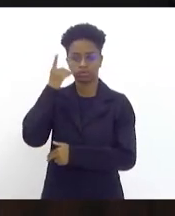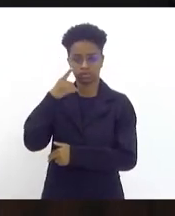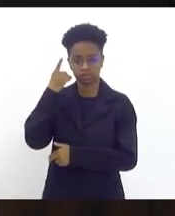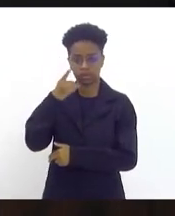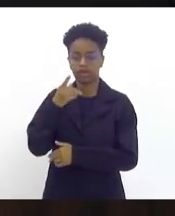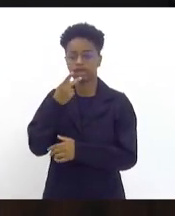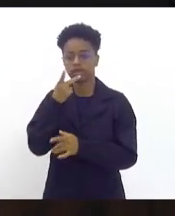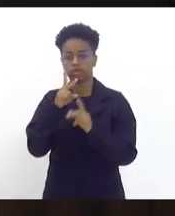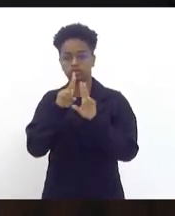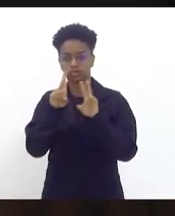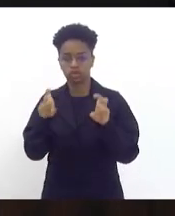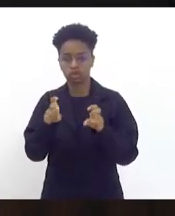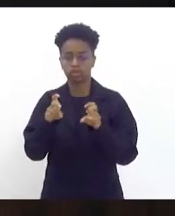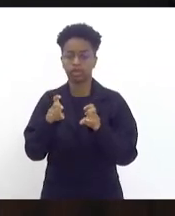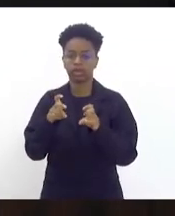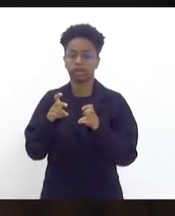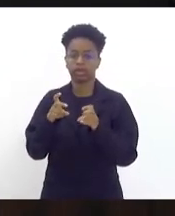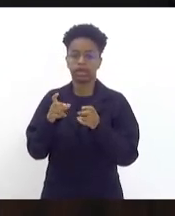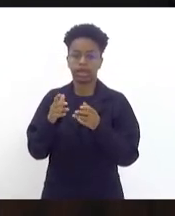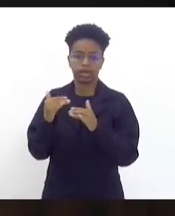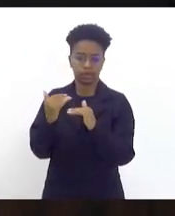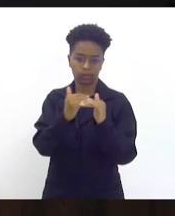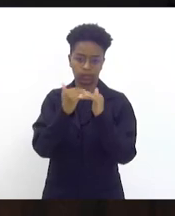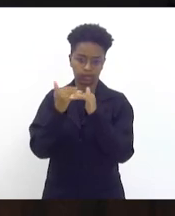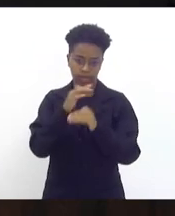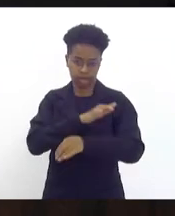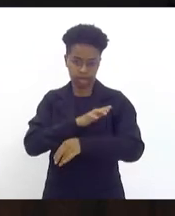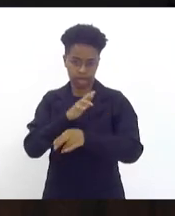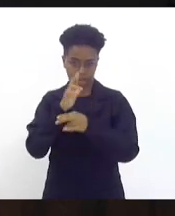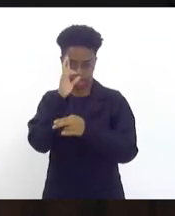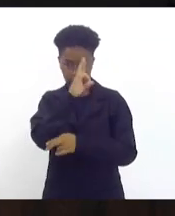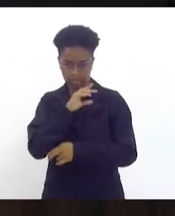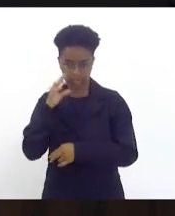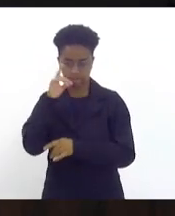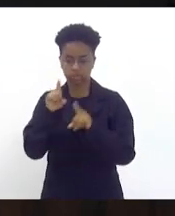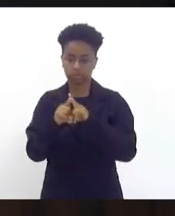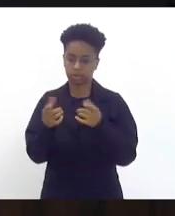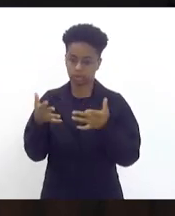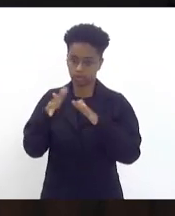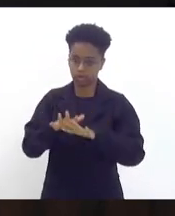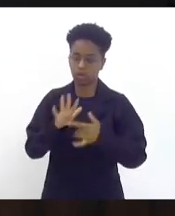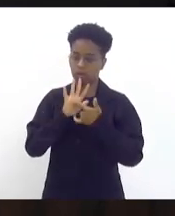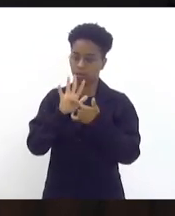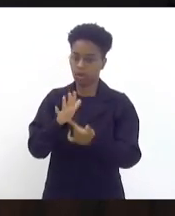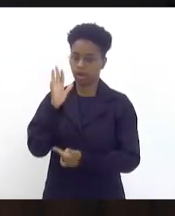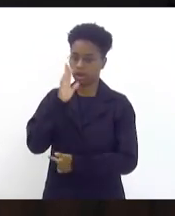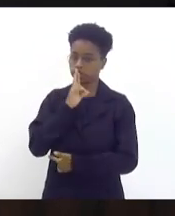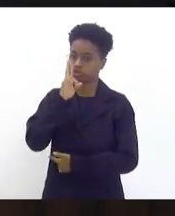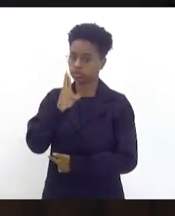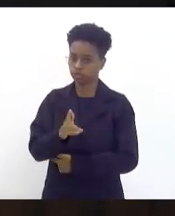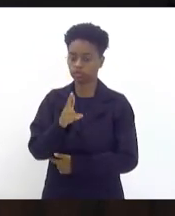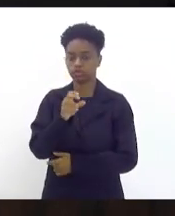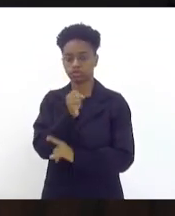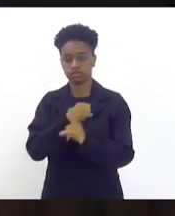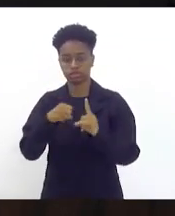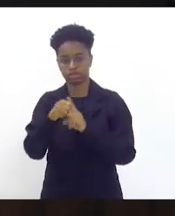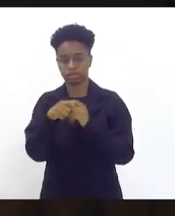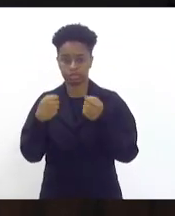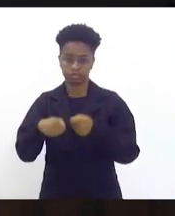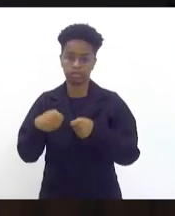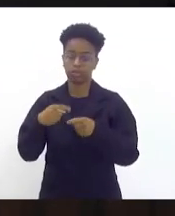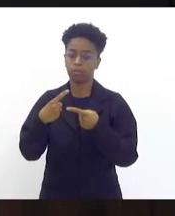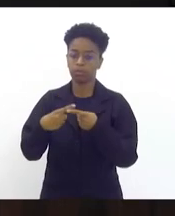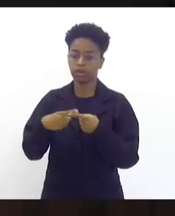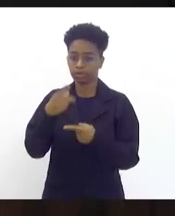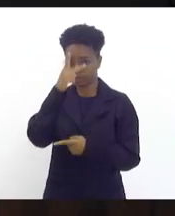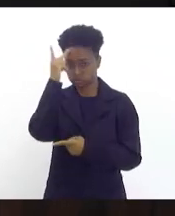da inclusão vossa excelência Sai na frente e no momento muito oportuno dando uma resposta que a sociedade exige porque ninguém